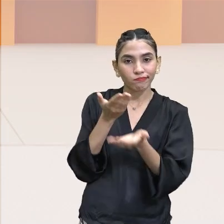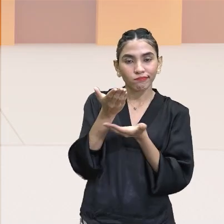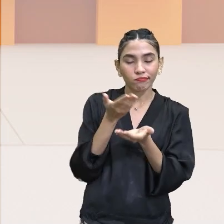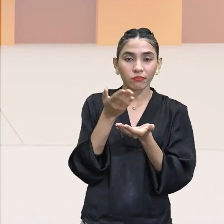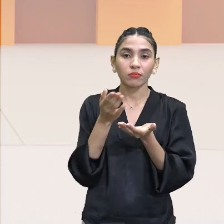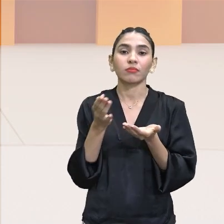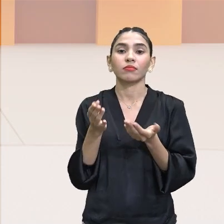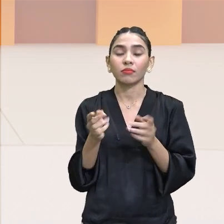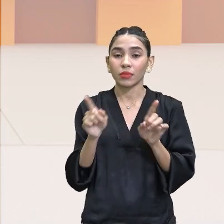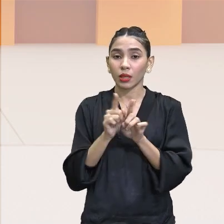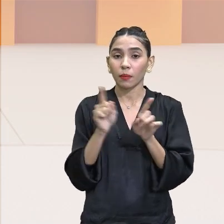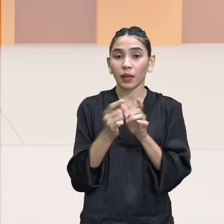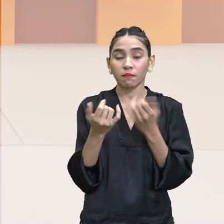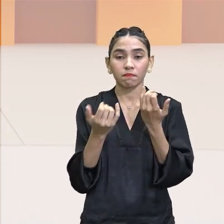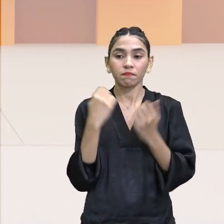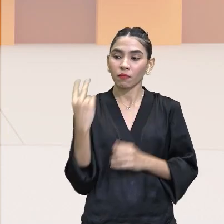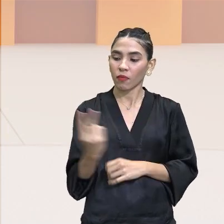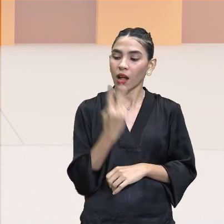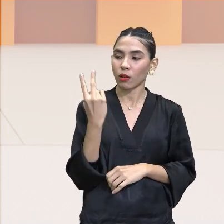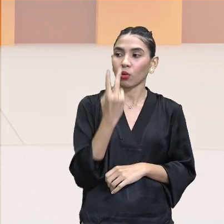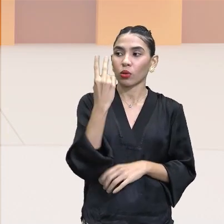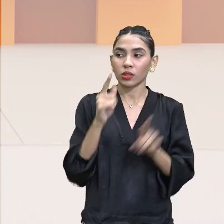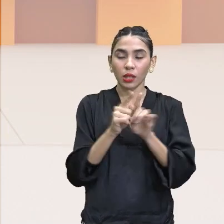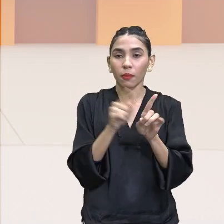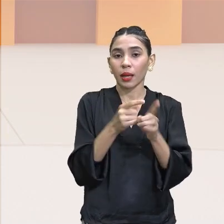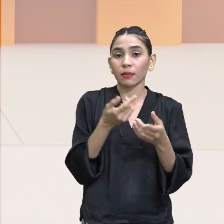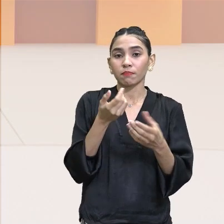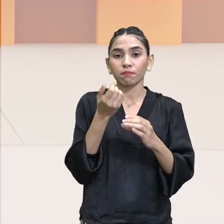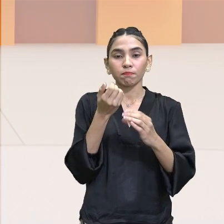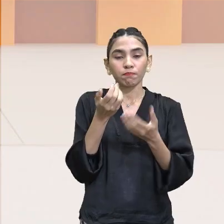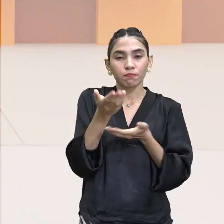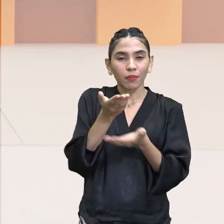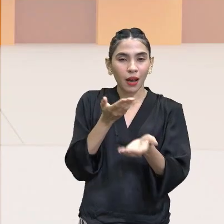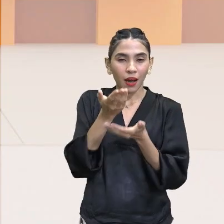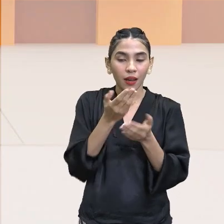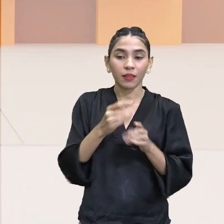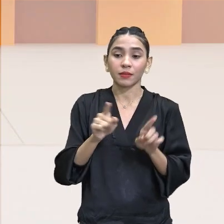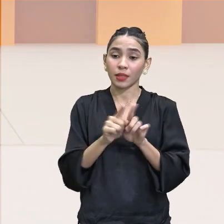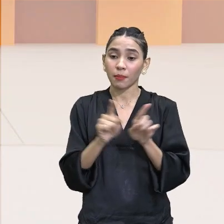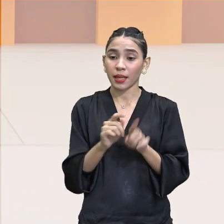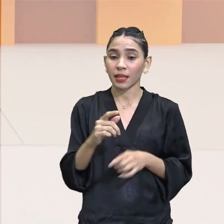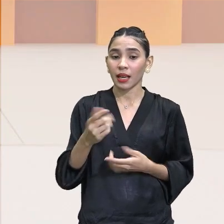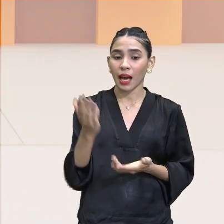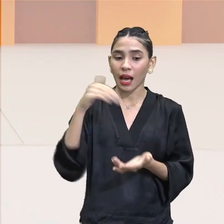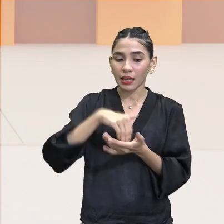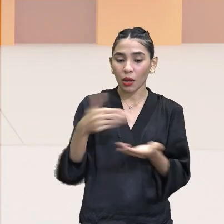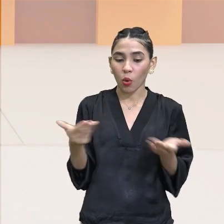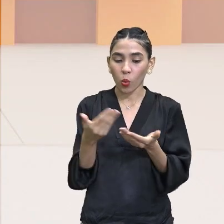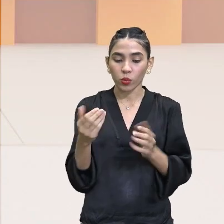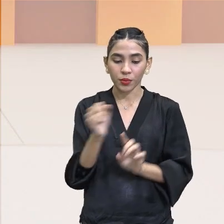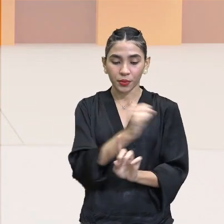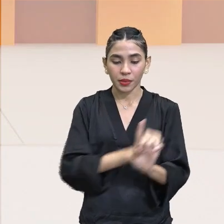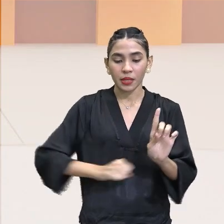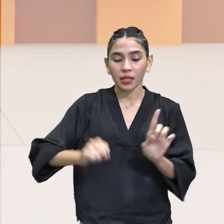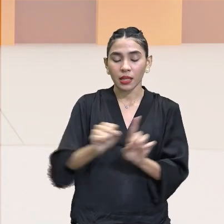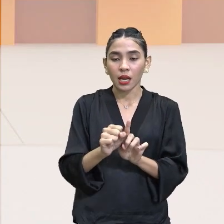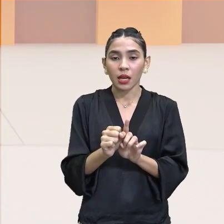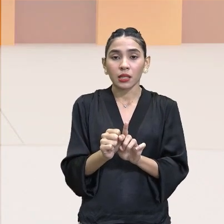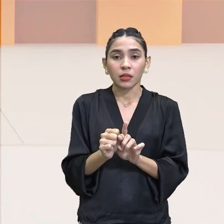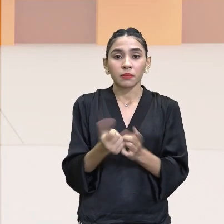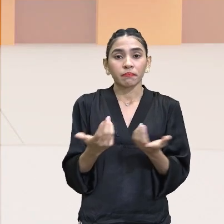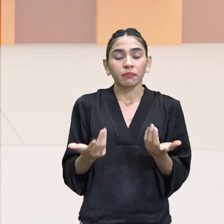sentido, compartilhando valores ao mesmo tempo, né? A gente tem ainda, por exemplo, até hoje, sociedades onde a